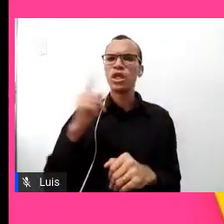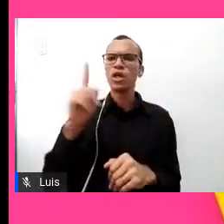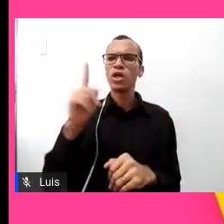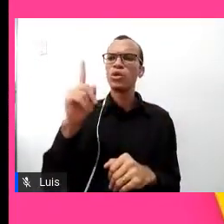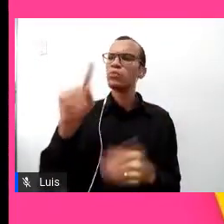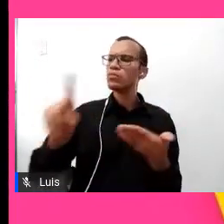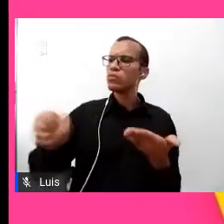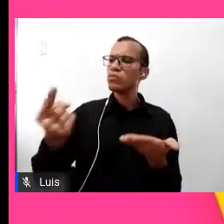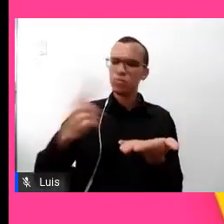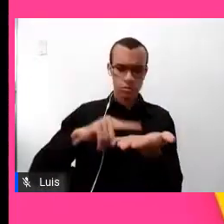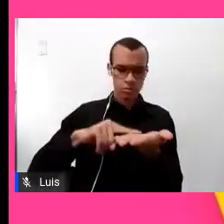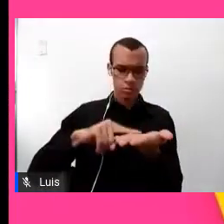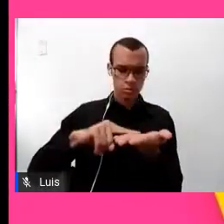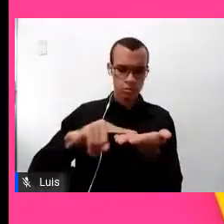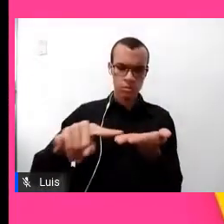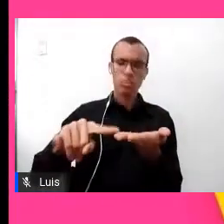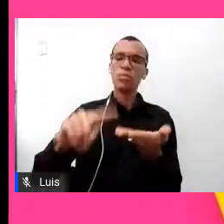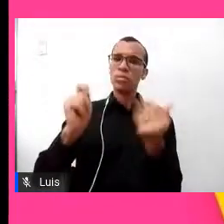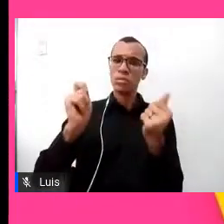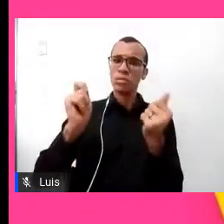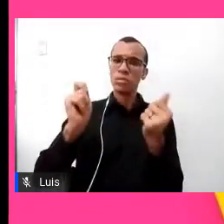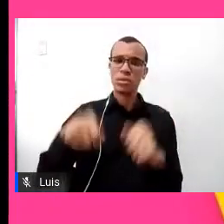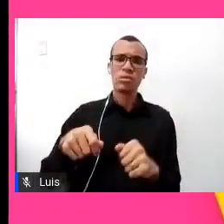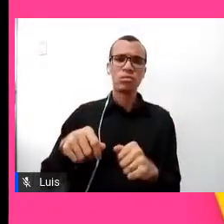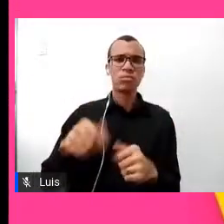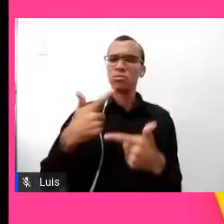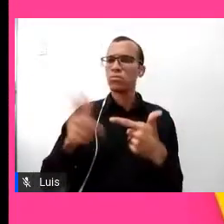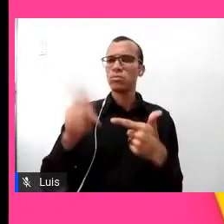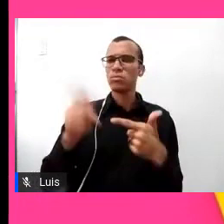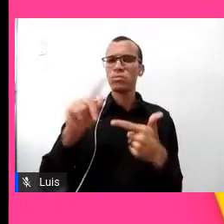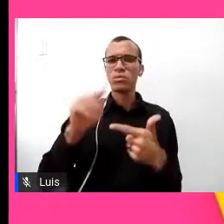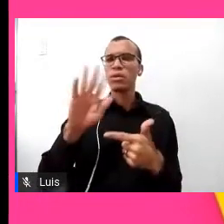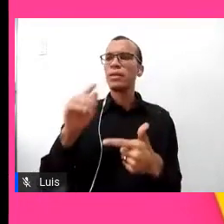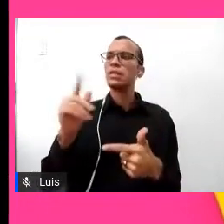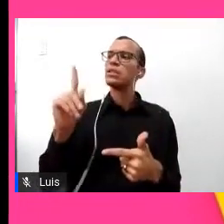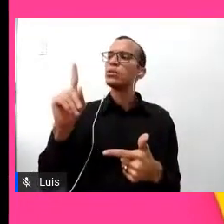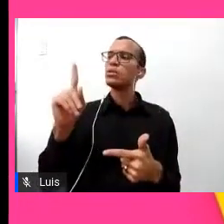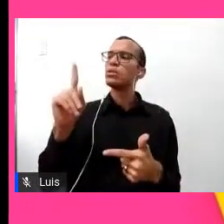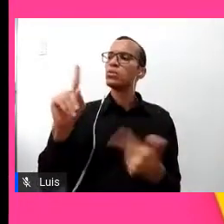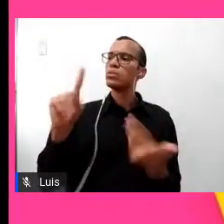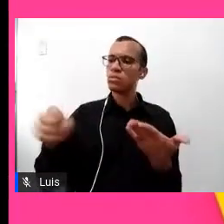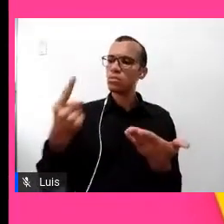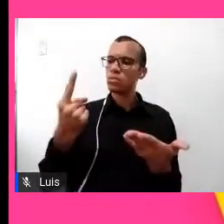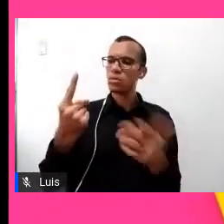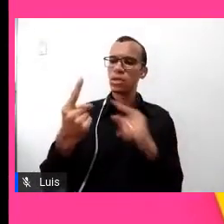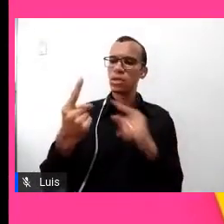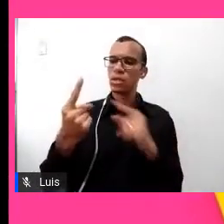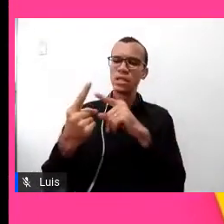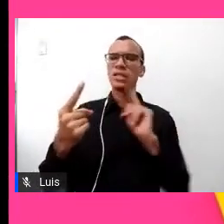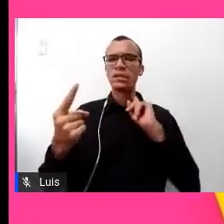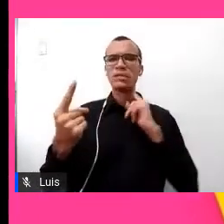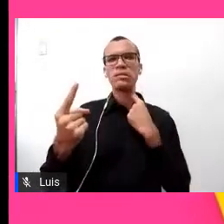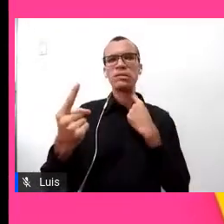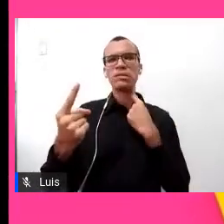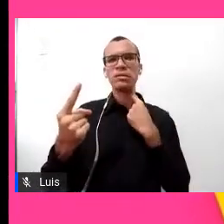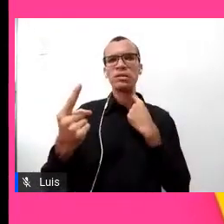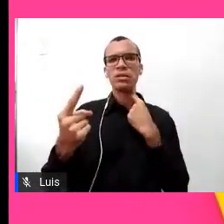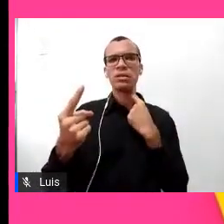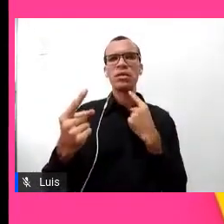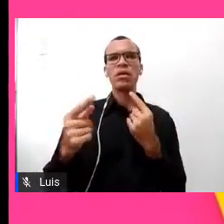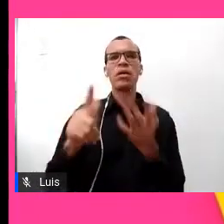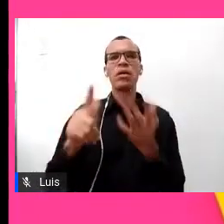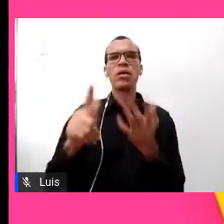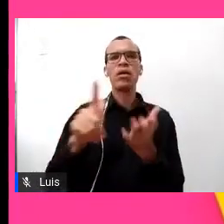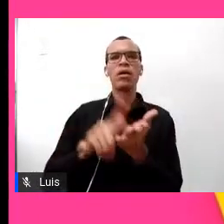problema. O problema de fazer com o dedo é que você vai sujar o dedo e o papel, que é branco, vai começar a pegar